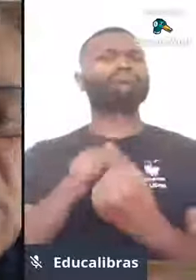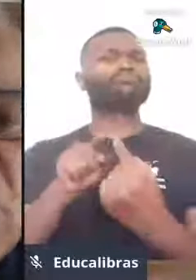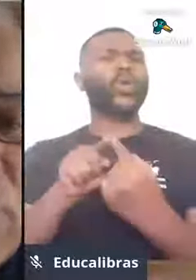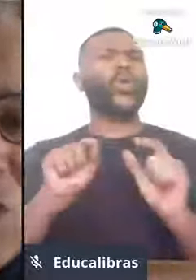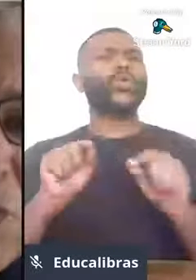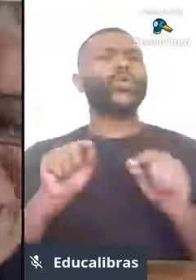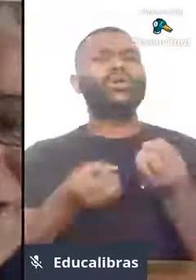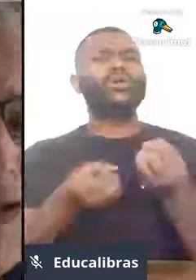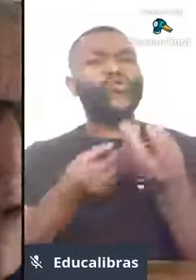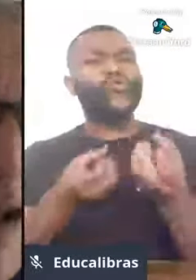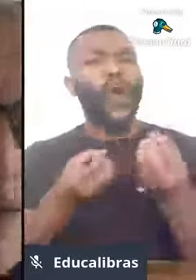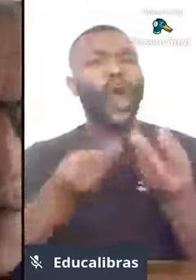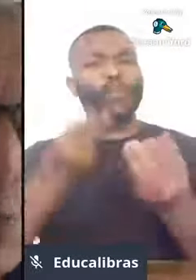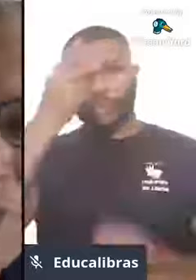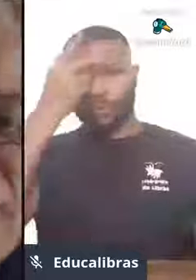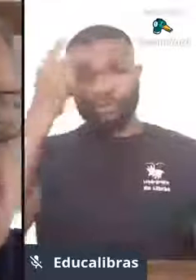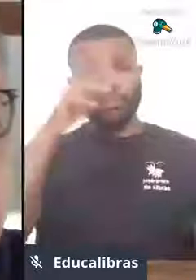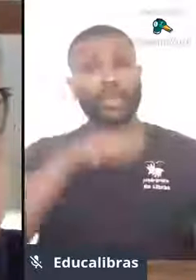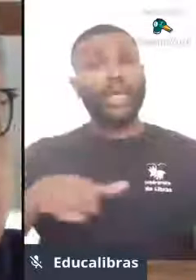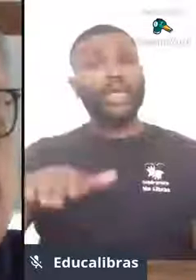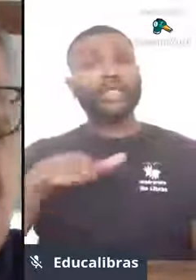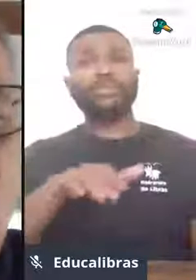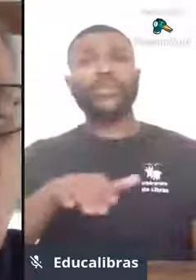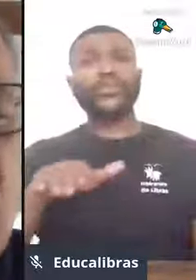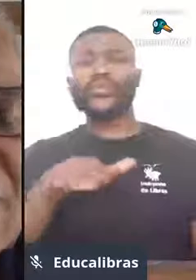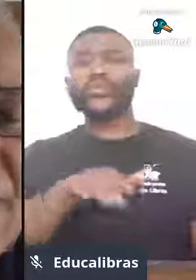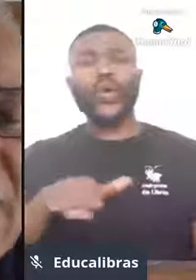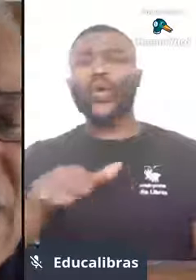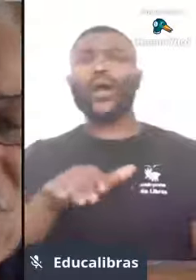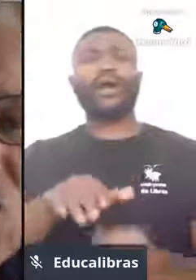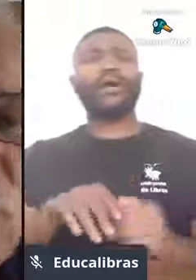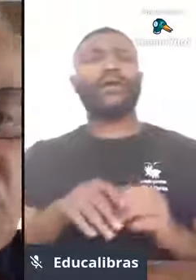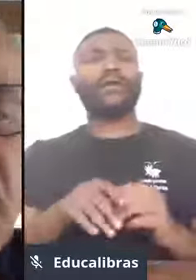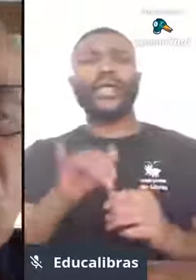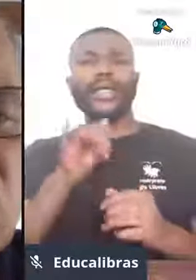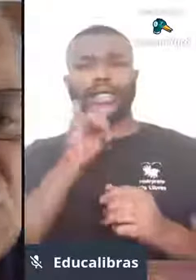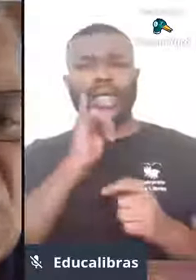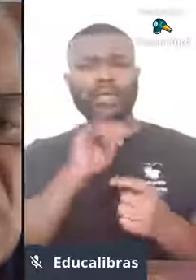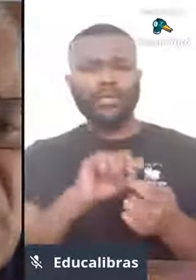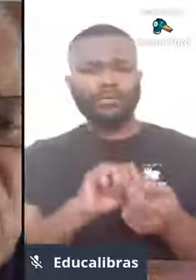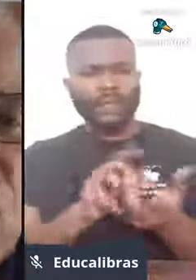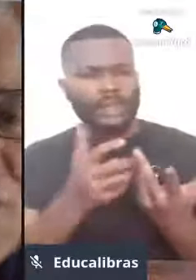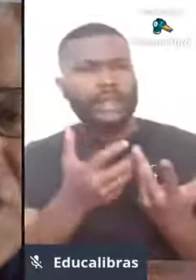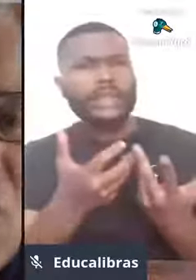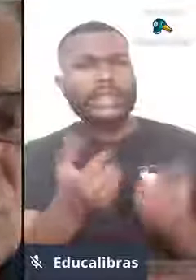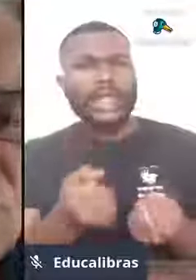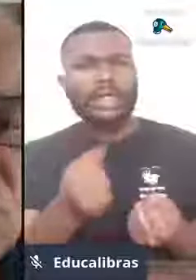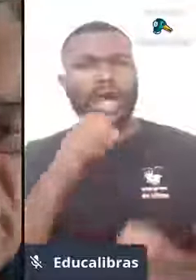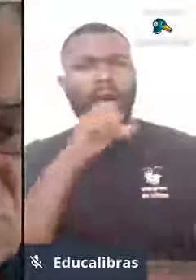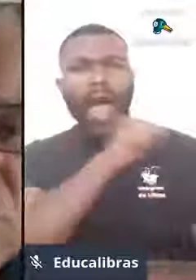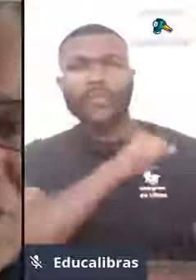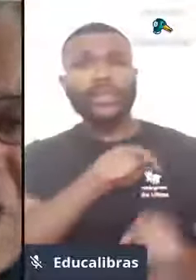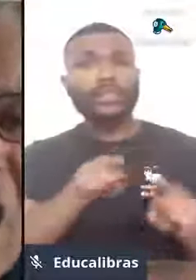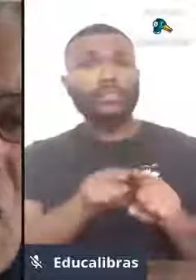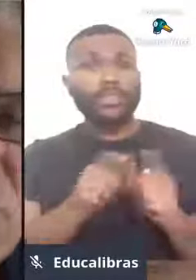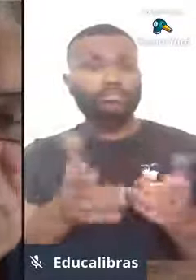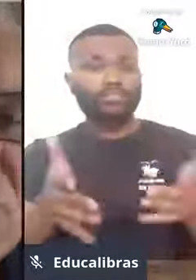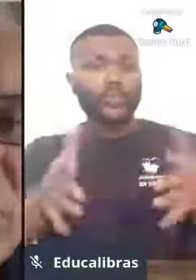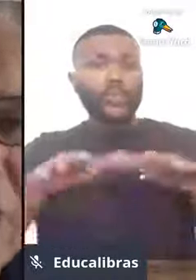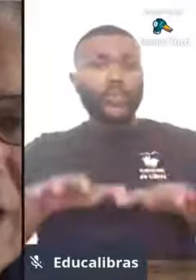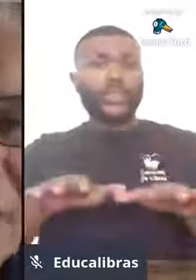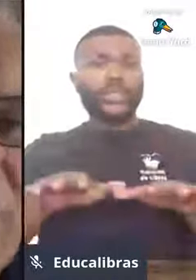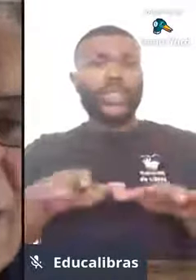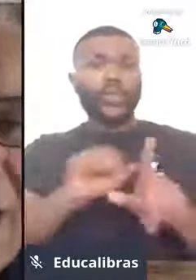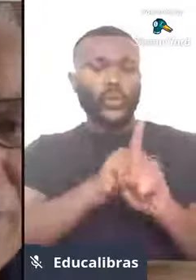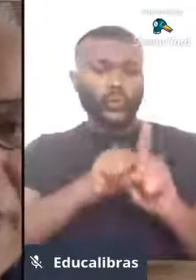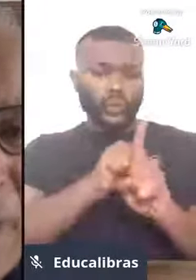para que as pessoas acelerassem o seu processo de aceitação, acelerassem o seu processo de inclusão social, inclusão no